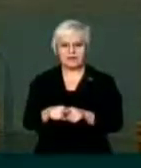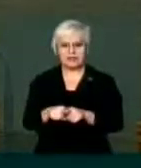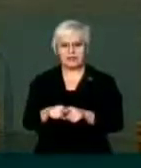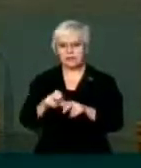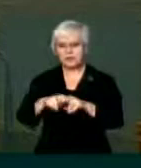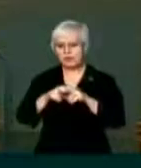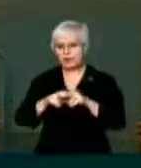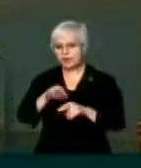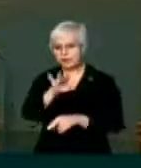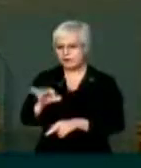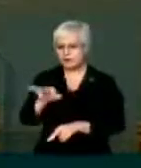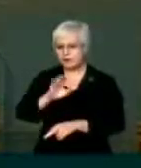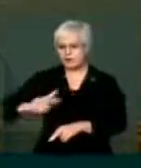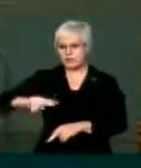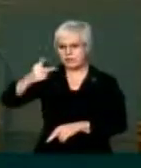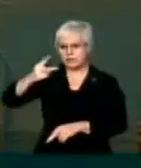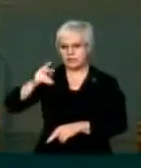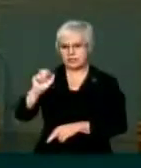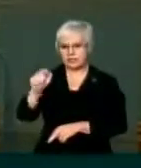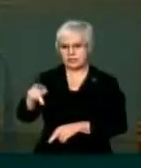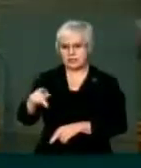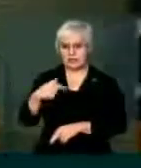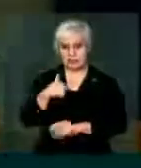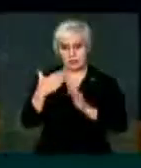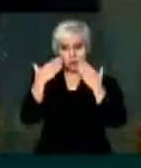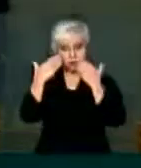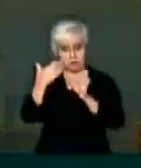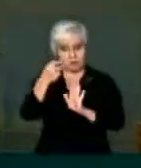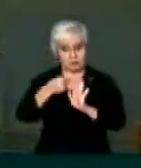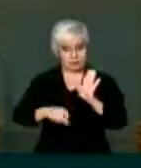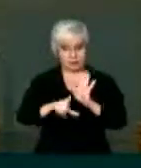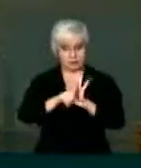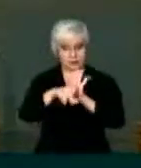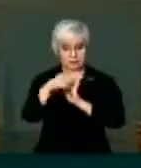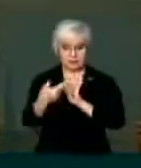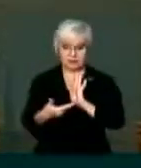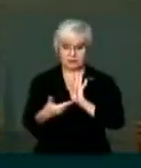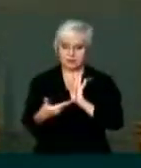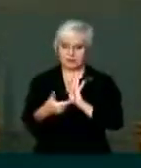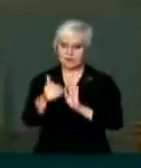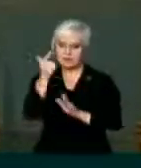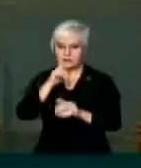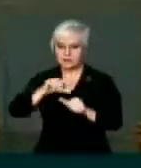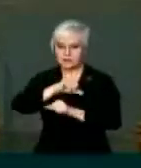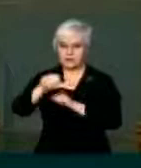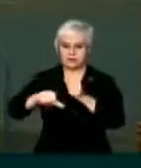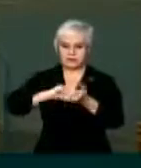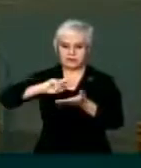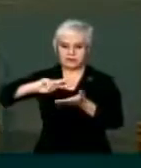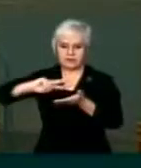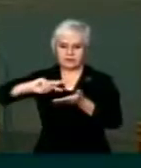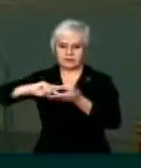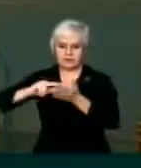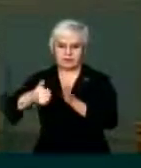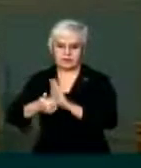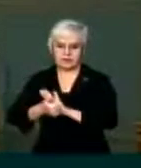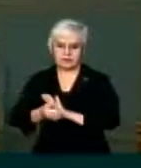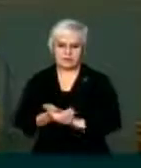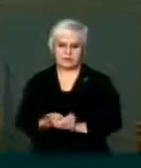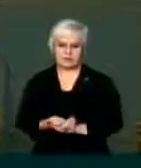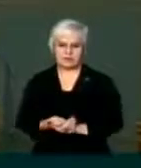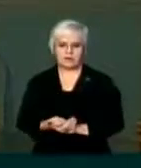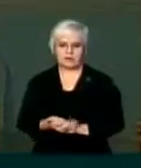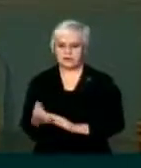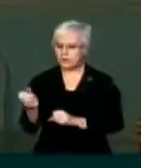fator previdenciário. Apresento o projeto de lei a essa casa para essa correção. Portanto, o professor não...